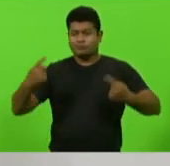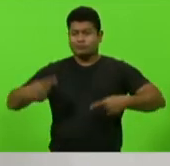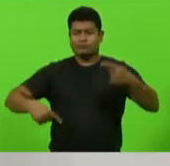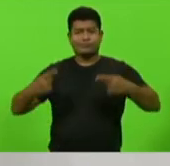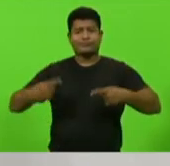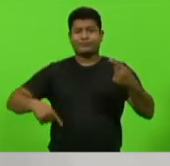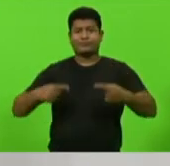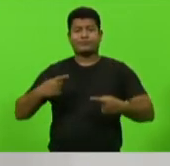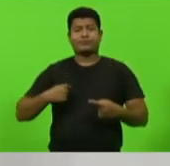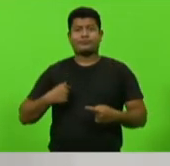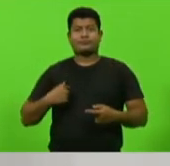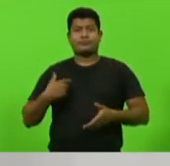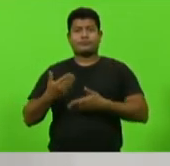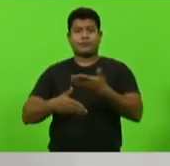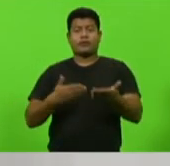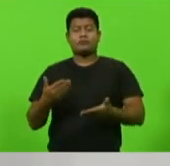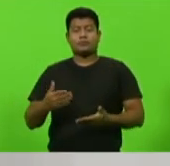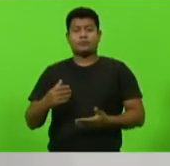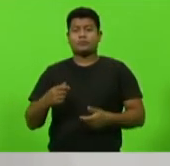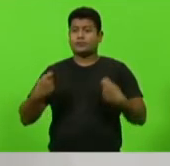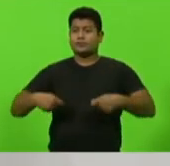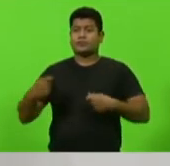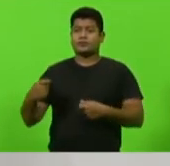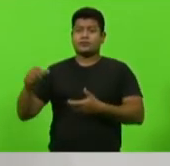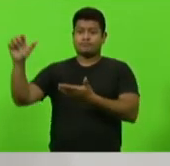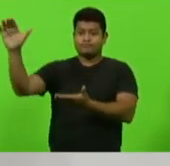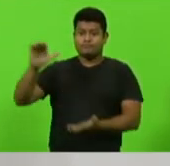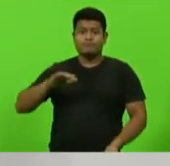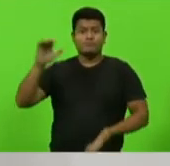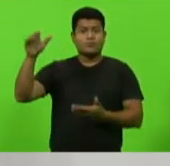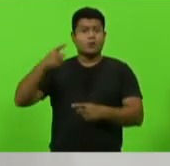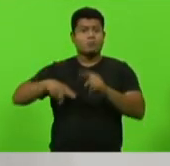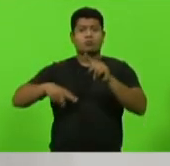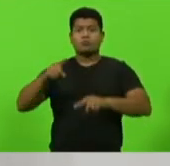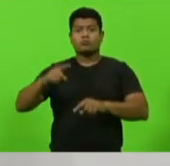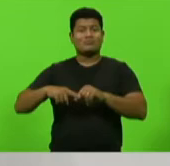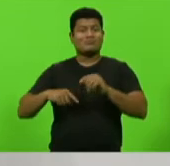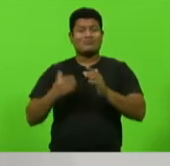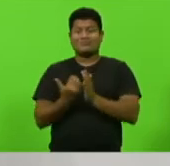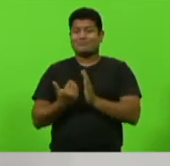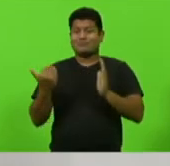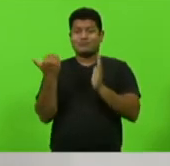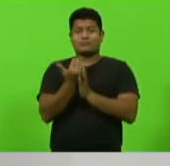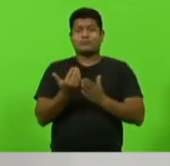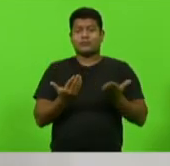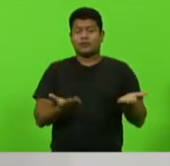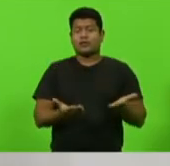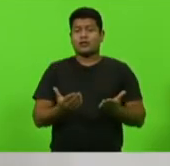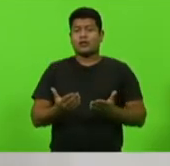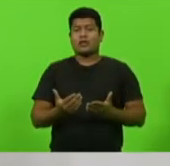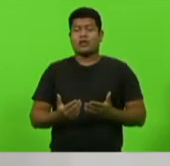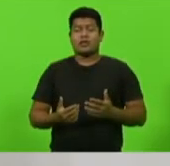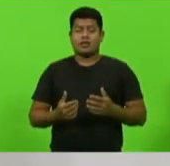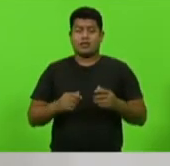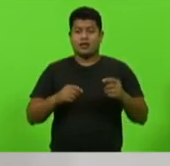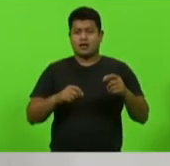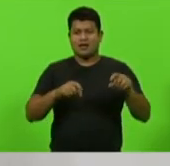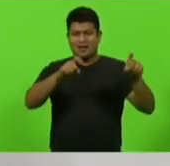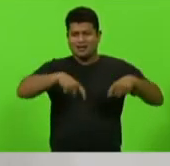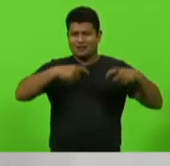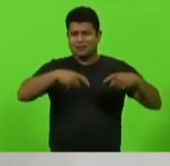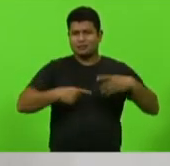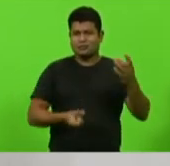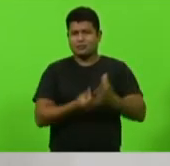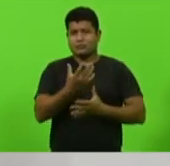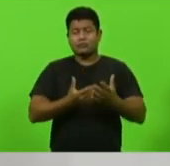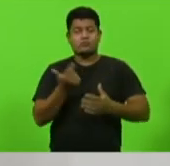importar o trigo daqui a pouco, porque vai precisar importar mais produtos que os nossos agricultores este ano estão com a safra garantida. E no próximo ano, como é que